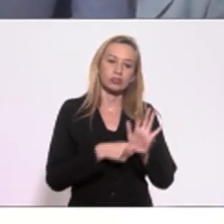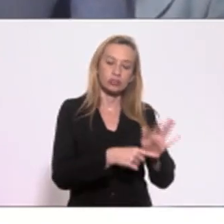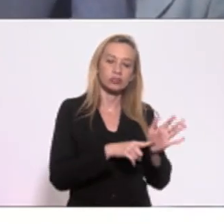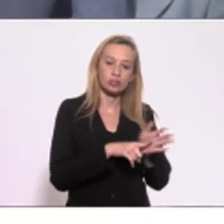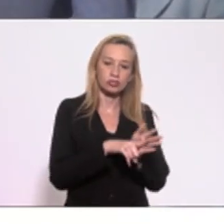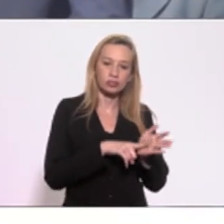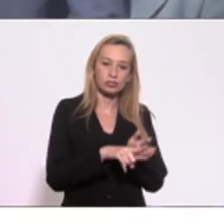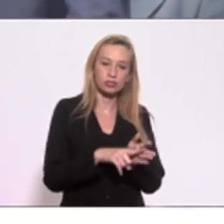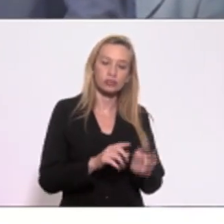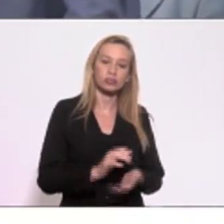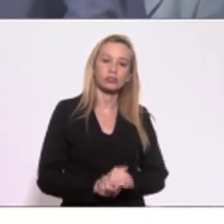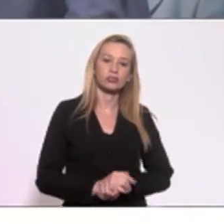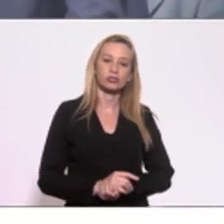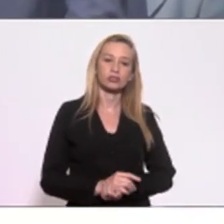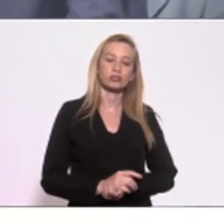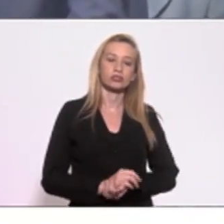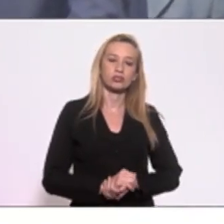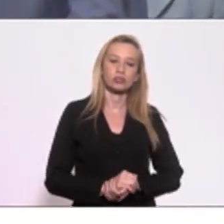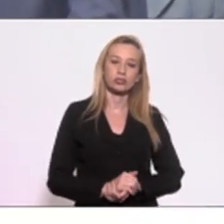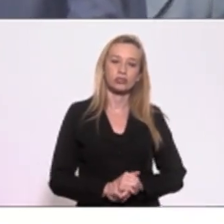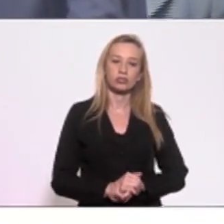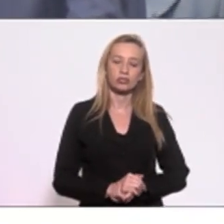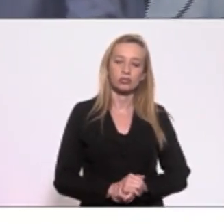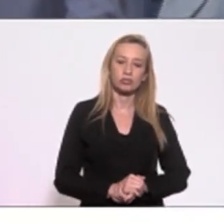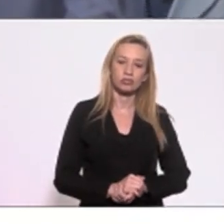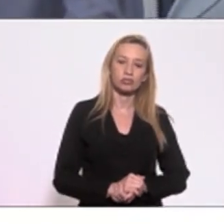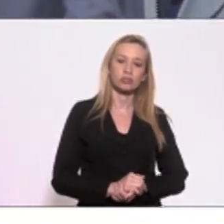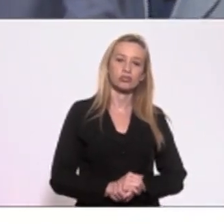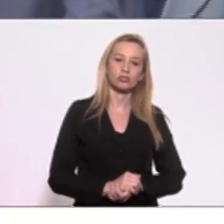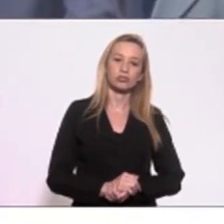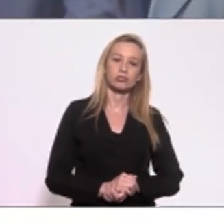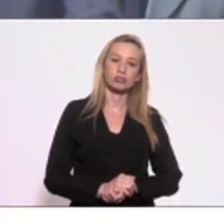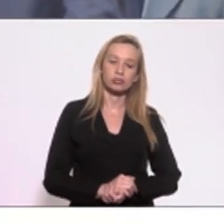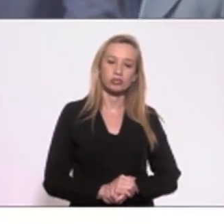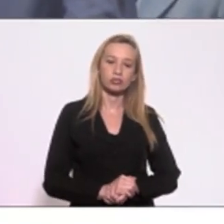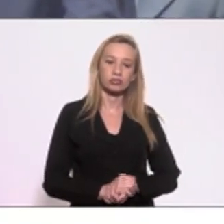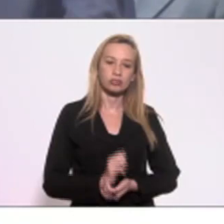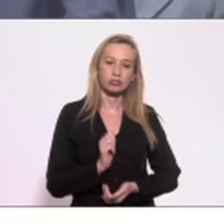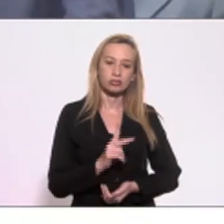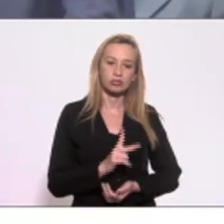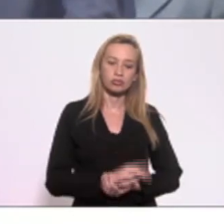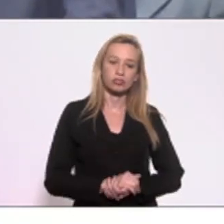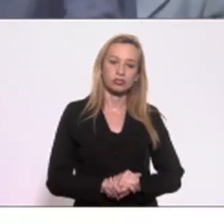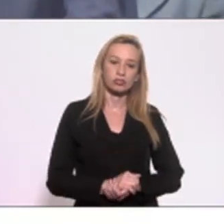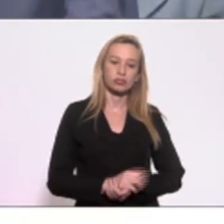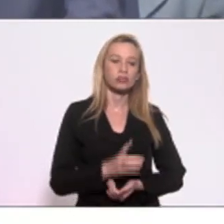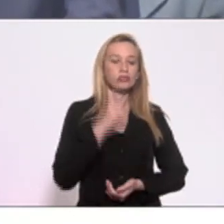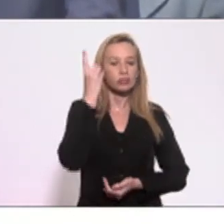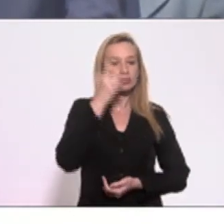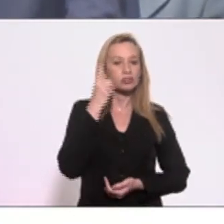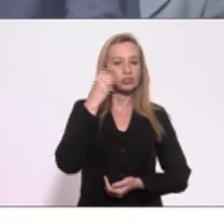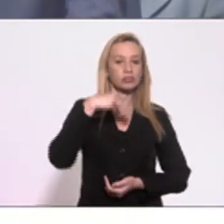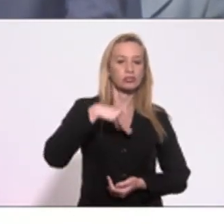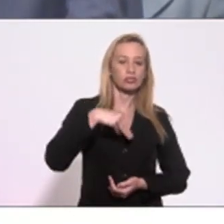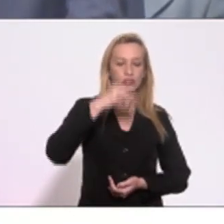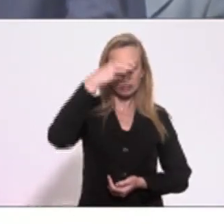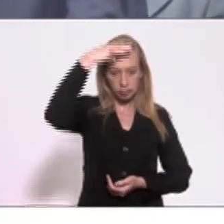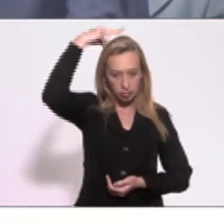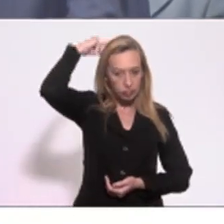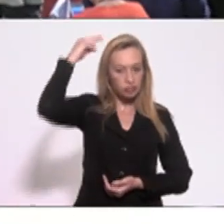Justificando a bancada do DEM. Okay. Ausência. Estou sabendo. Deputado Márcio, chegou a um acordo ou